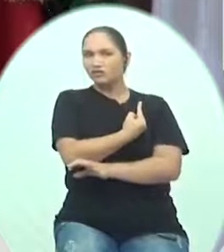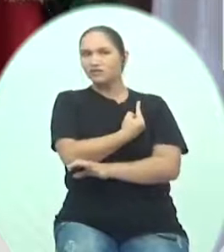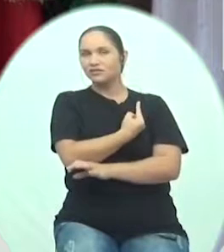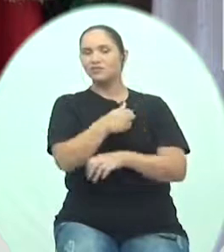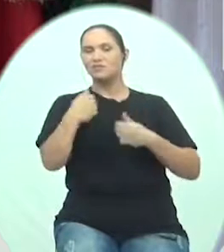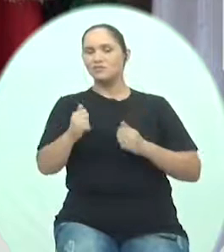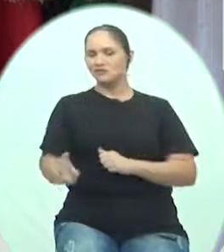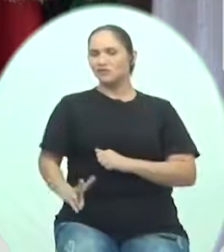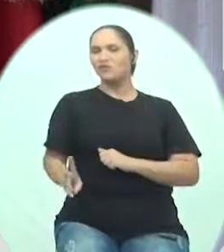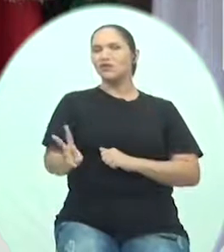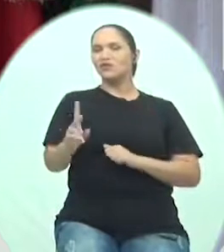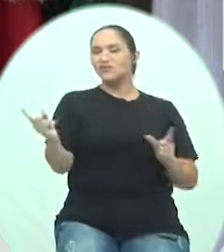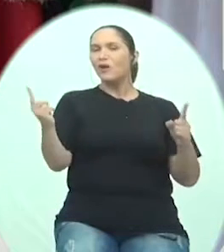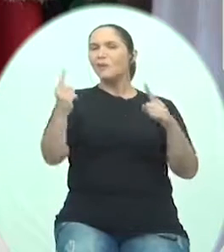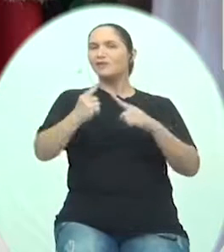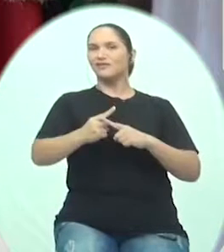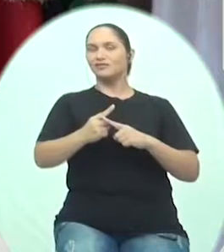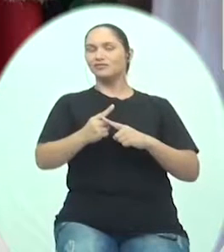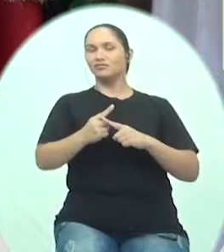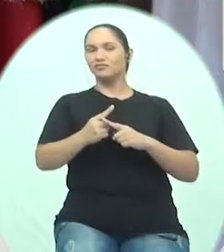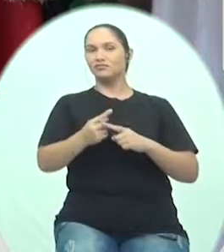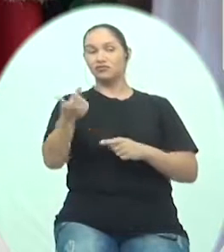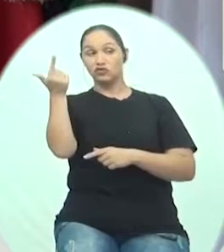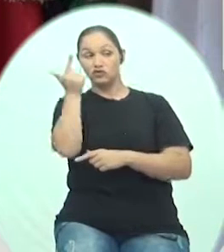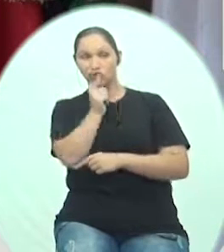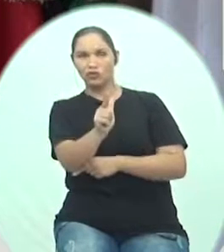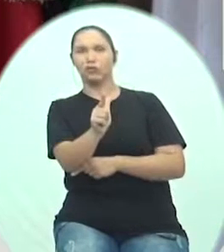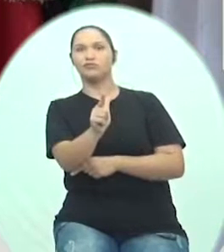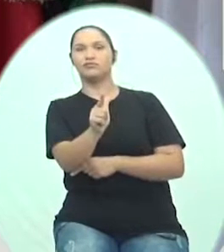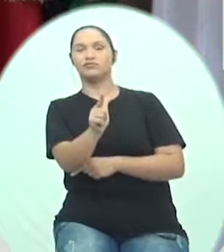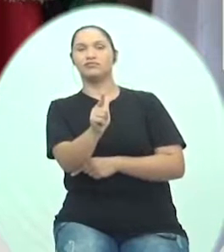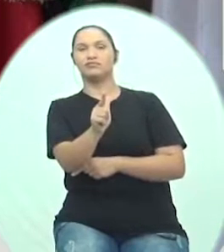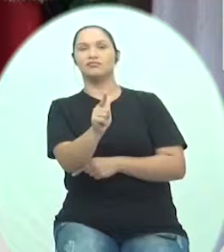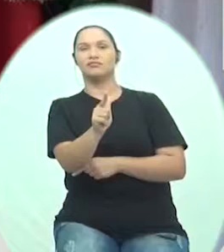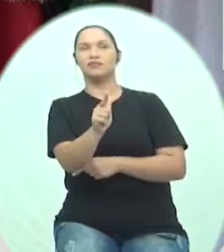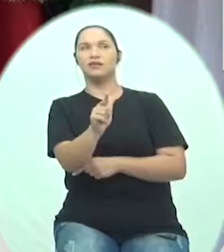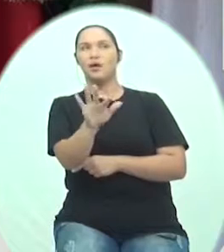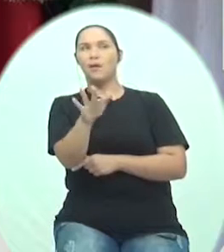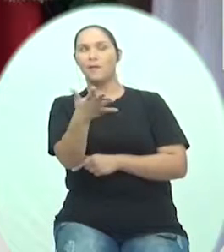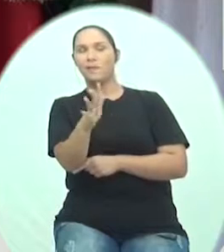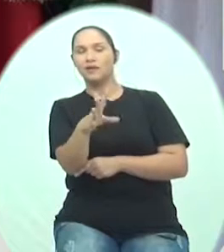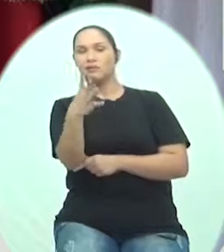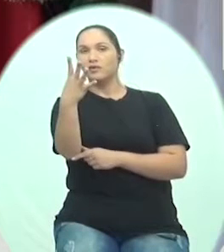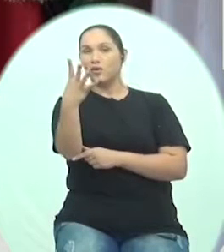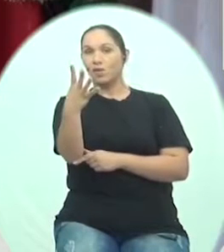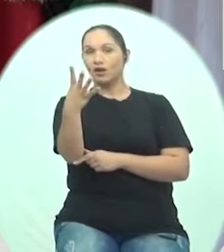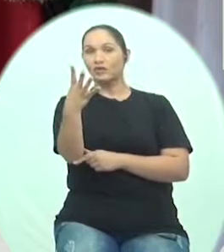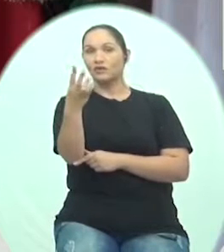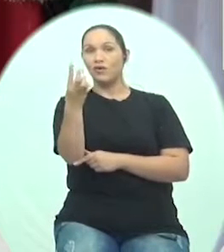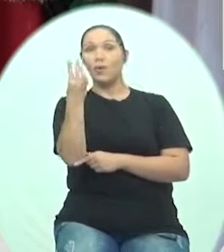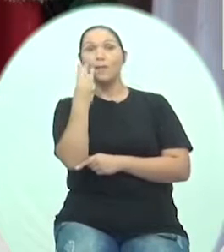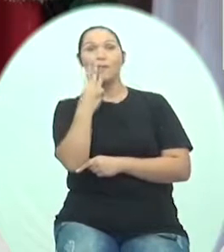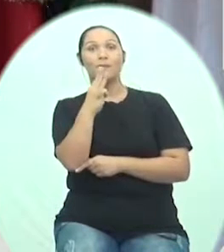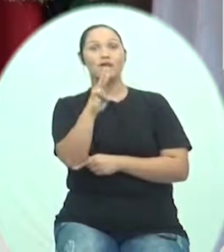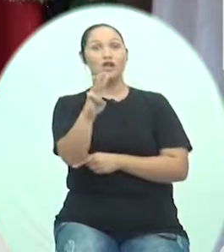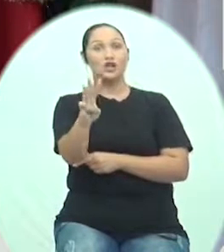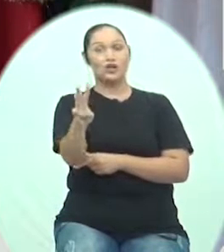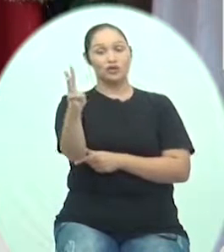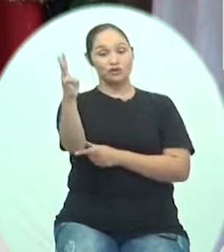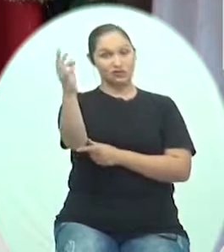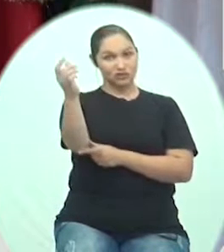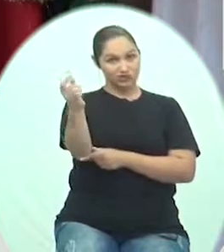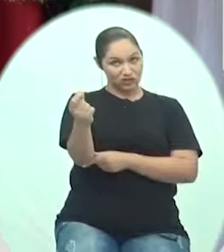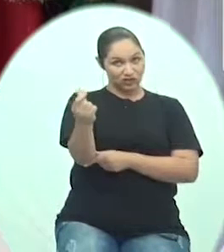valorizar repito não é nada não é nada são 4 milhões de movimentação Econômica no município de crisma por conta